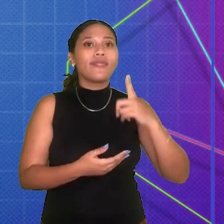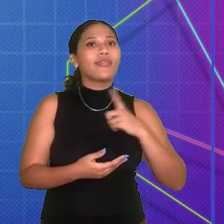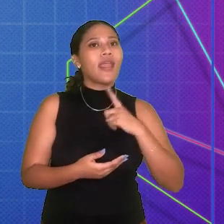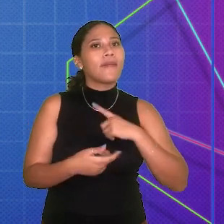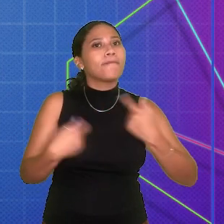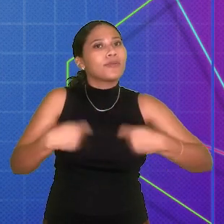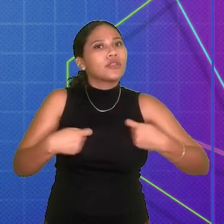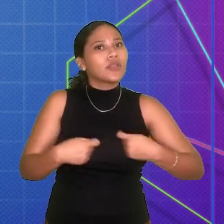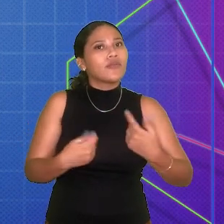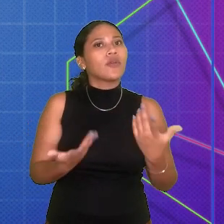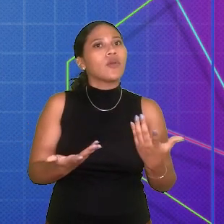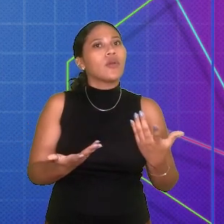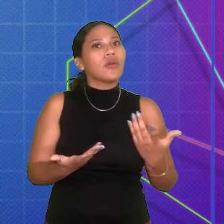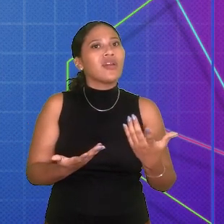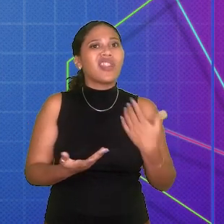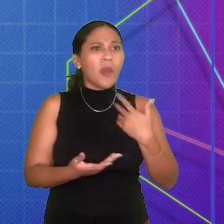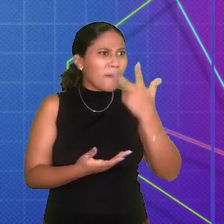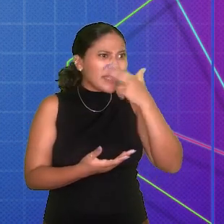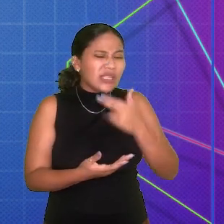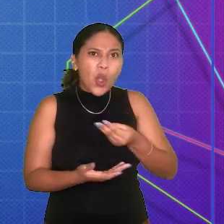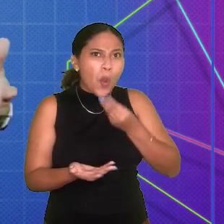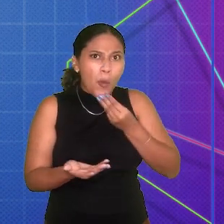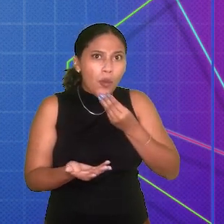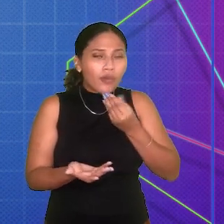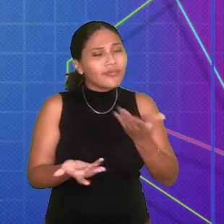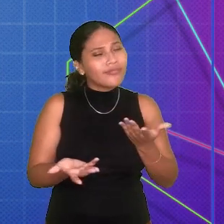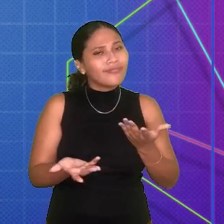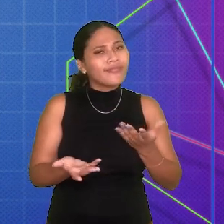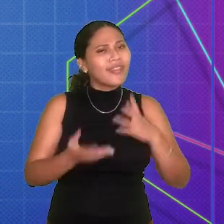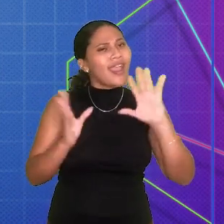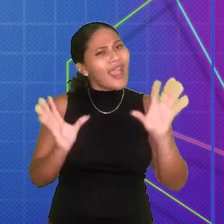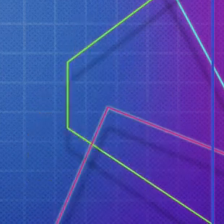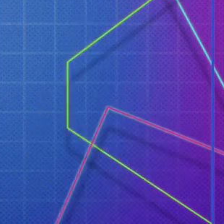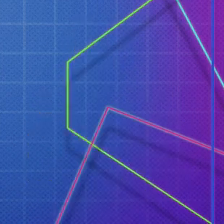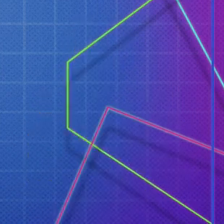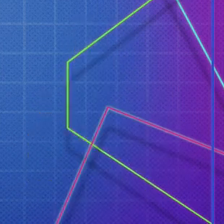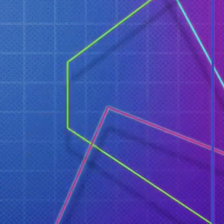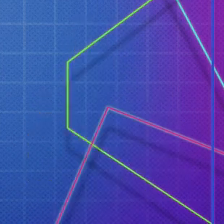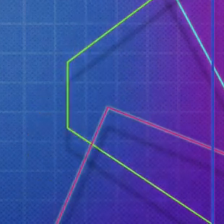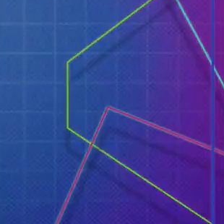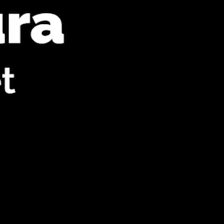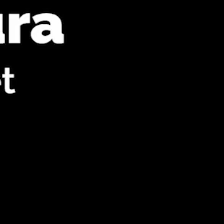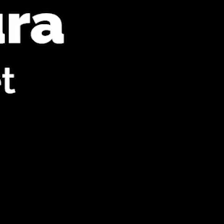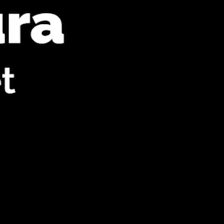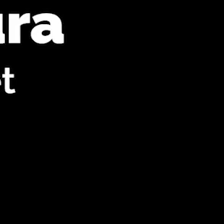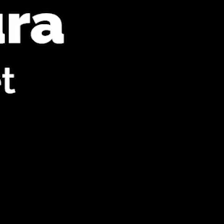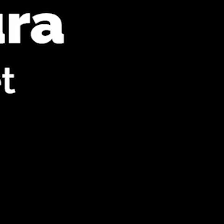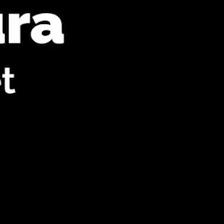necessário, mesmo quando não parece tão óbvio assim. É isso, pessoal, e até a próxima aula!